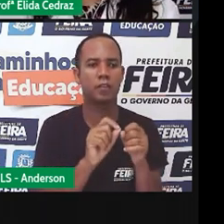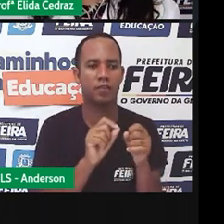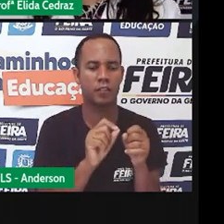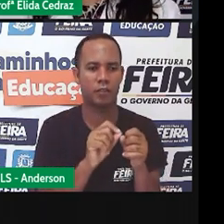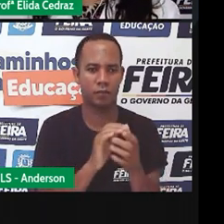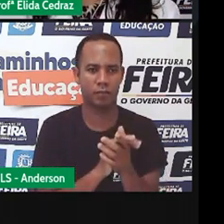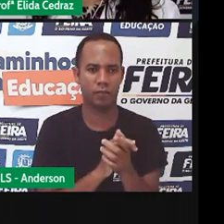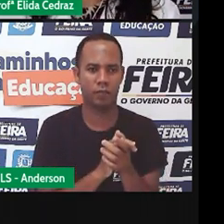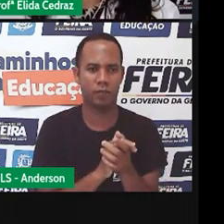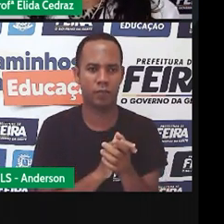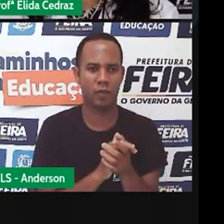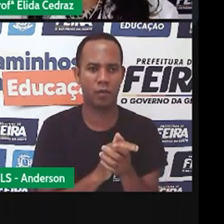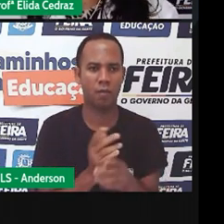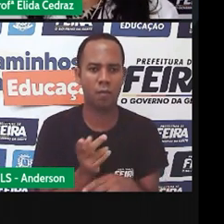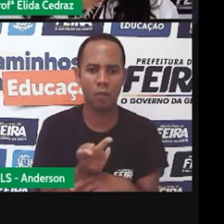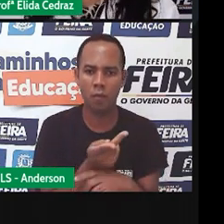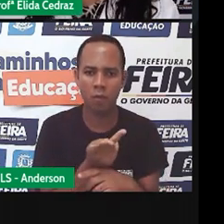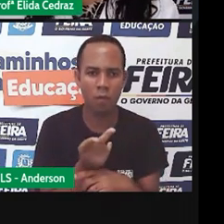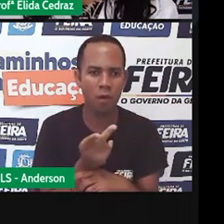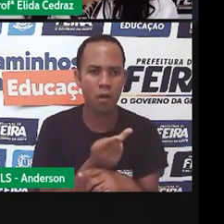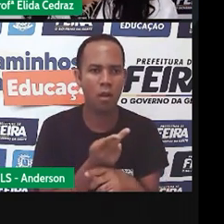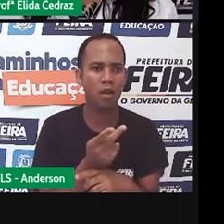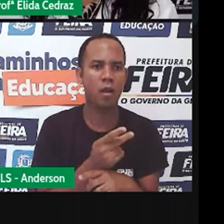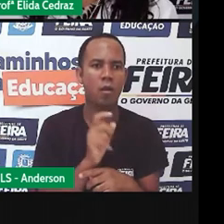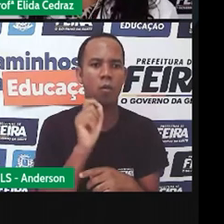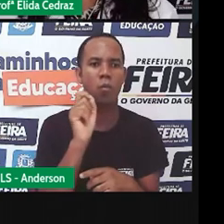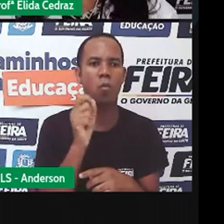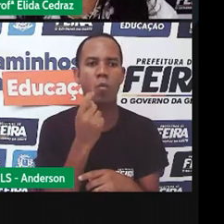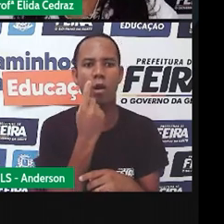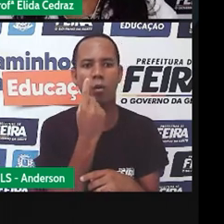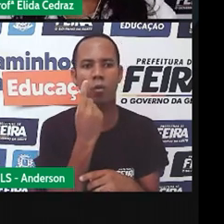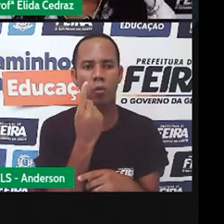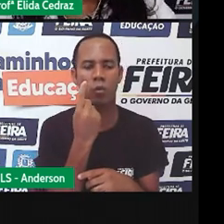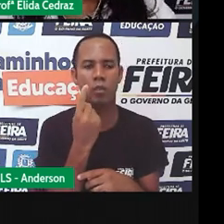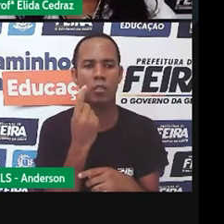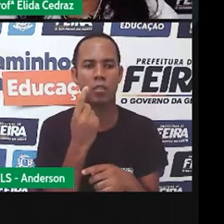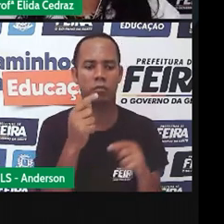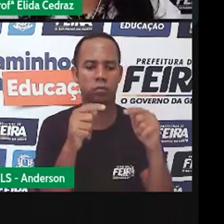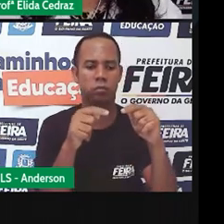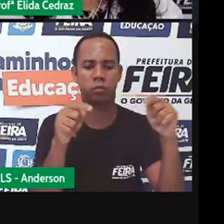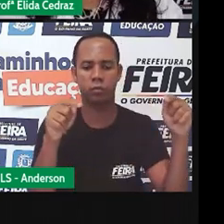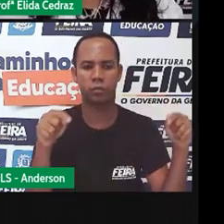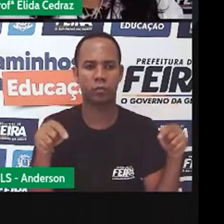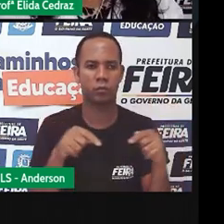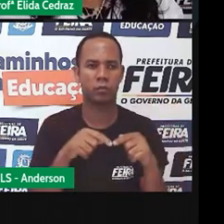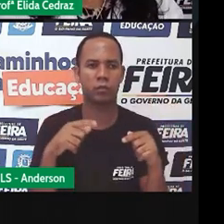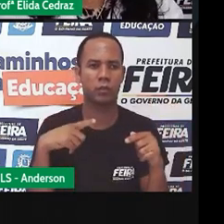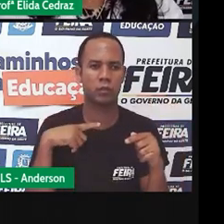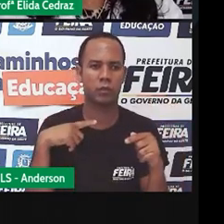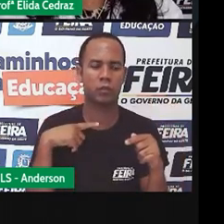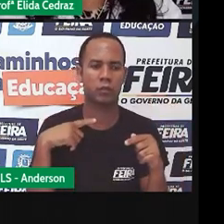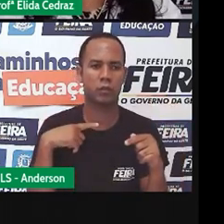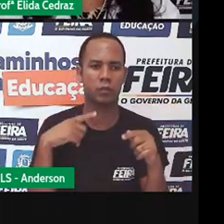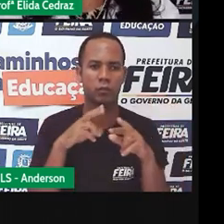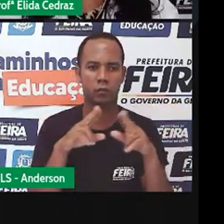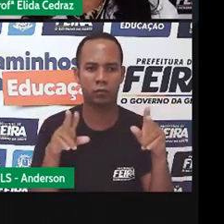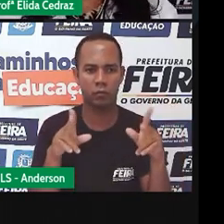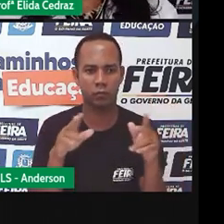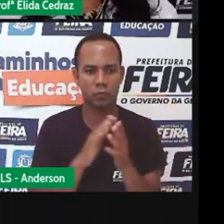procurar um objeto que tenha uma das faces quadrada, que tem uma das suas